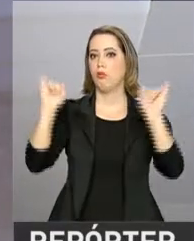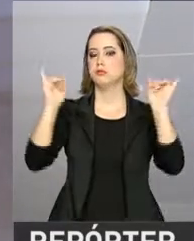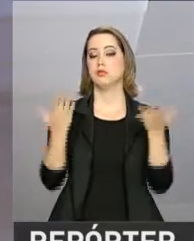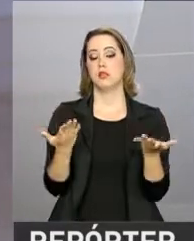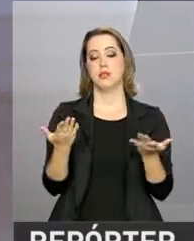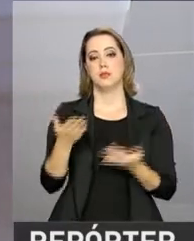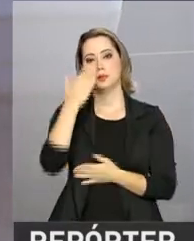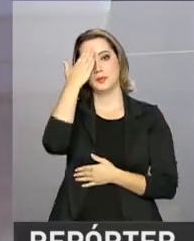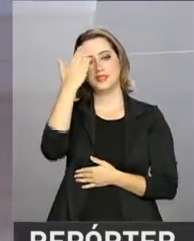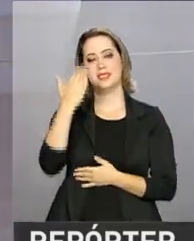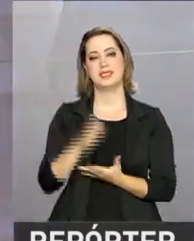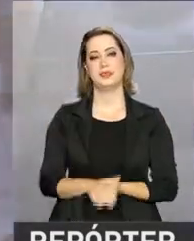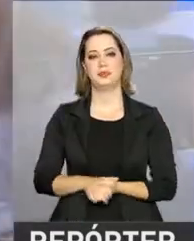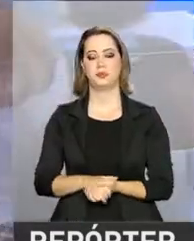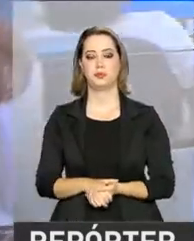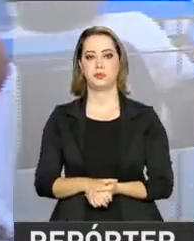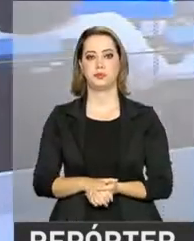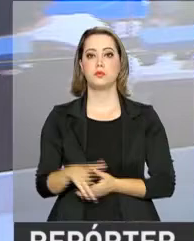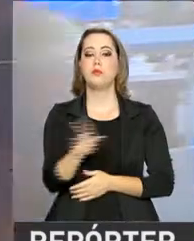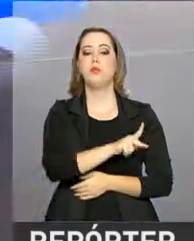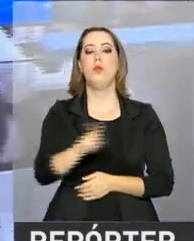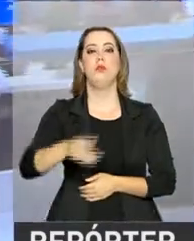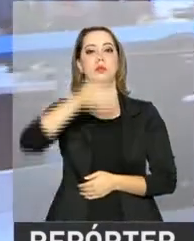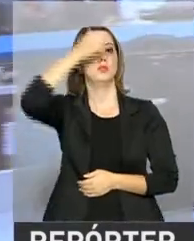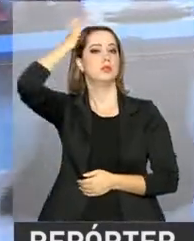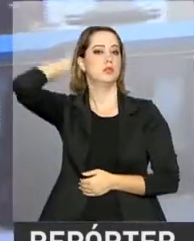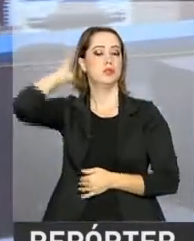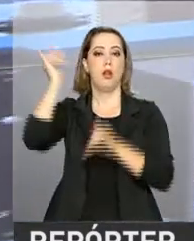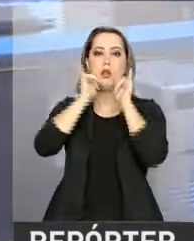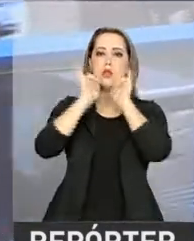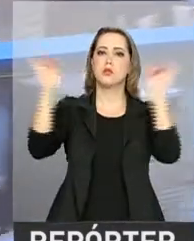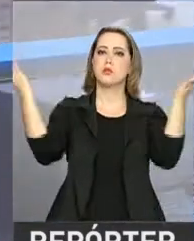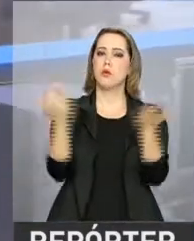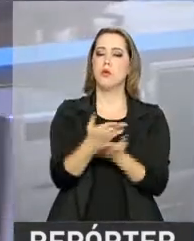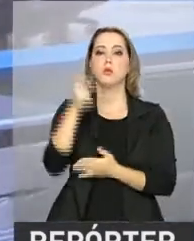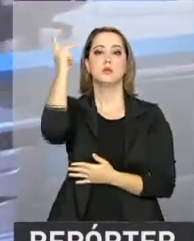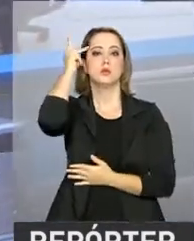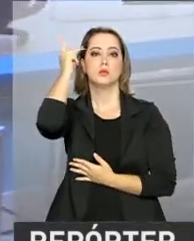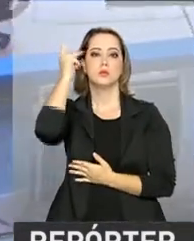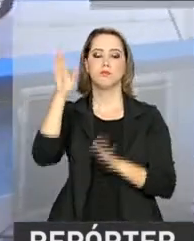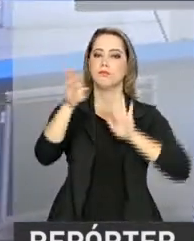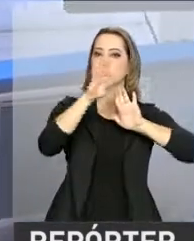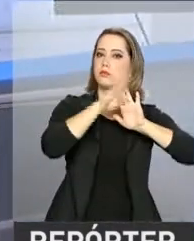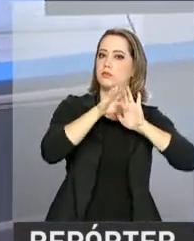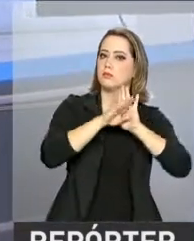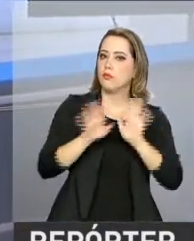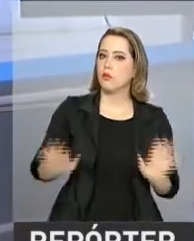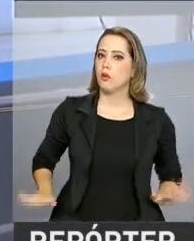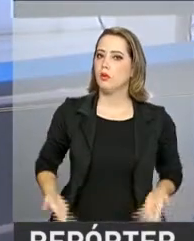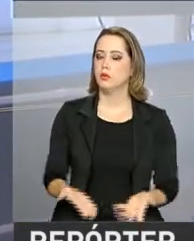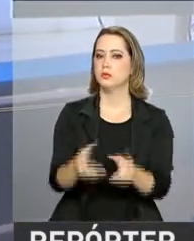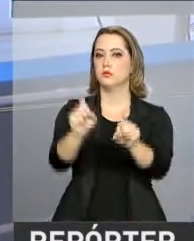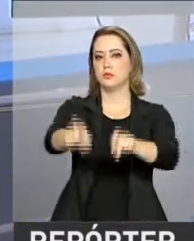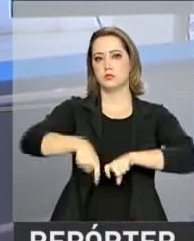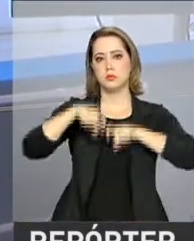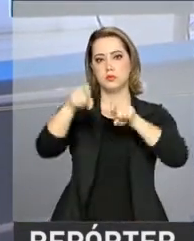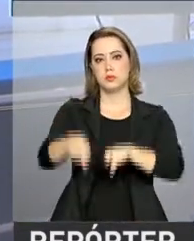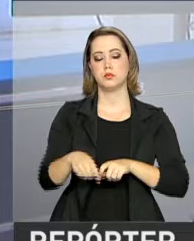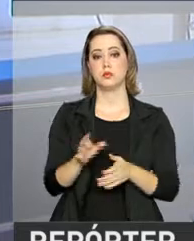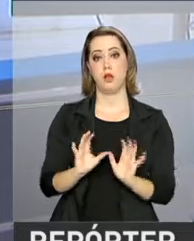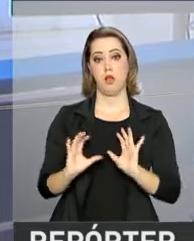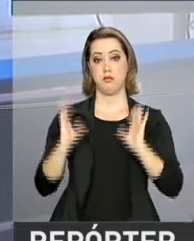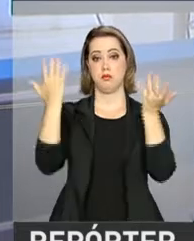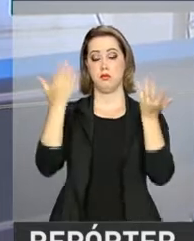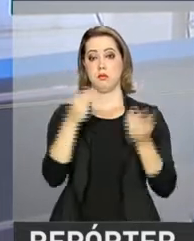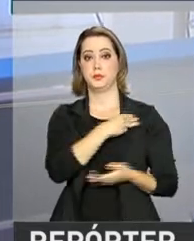informações o presidente michel temer lançou hoje em são paulo um plano para impulsionar o agronegócio no estado na